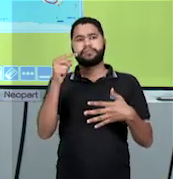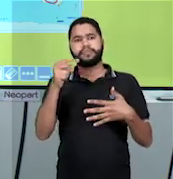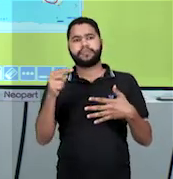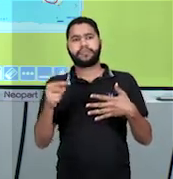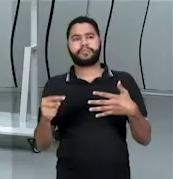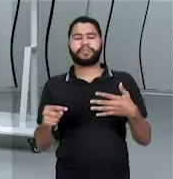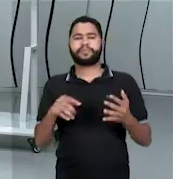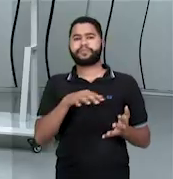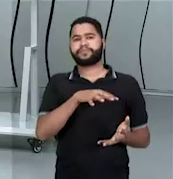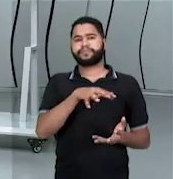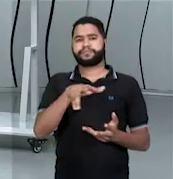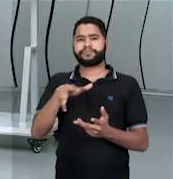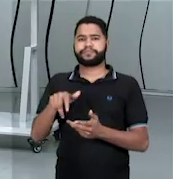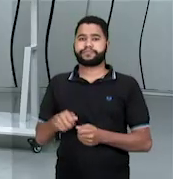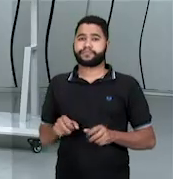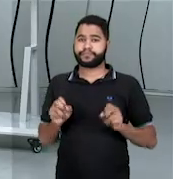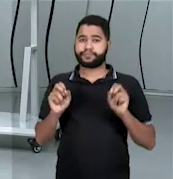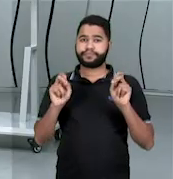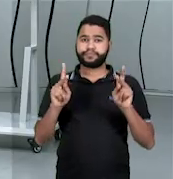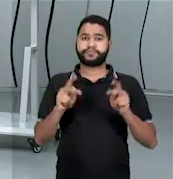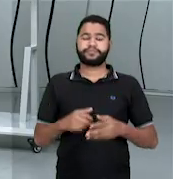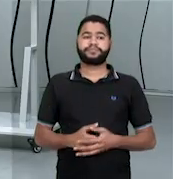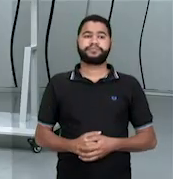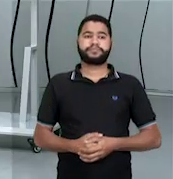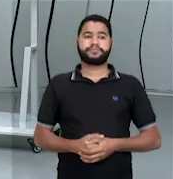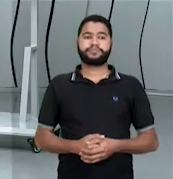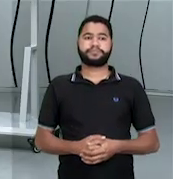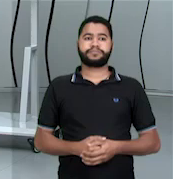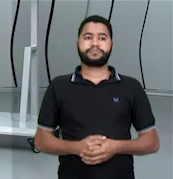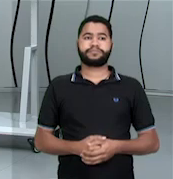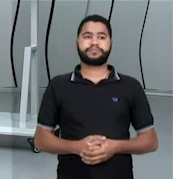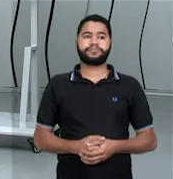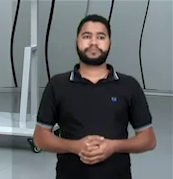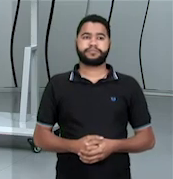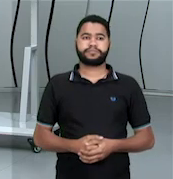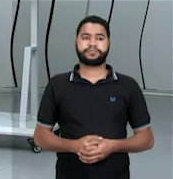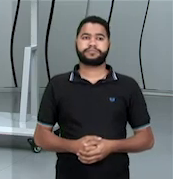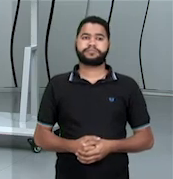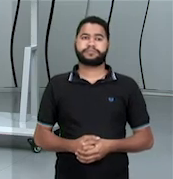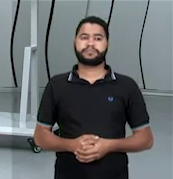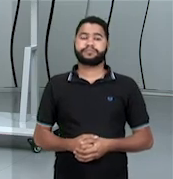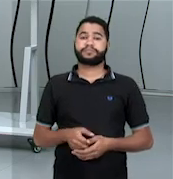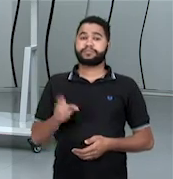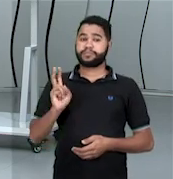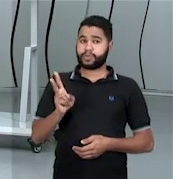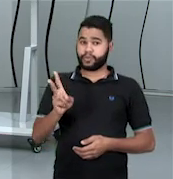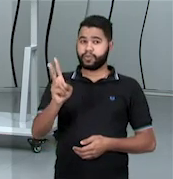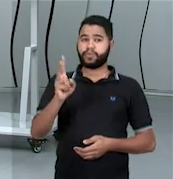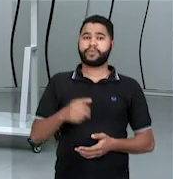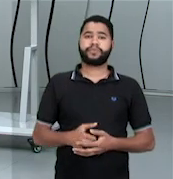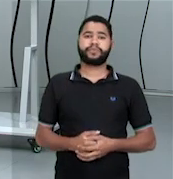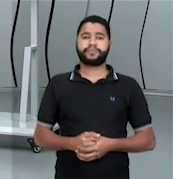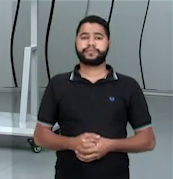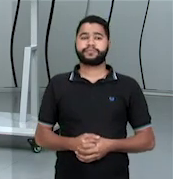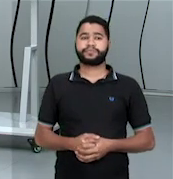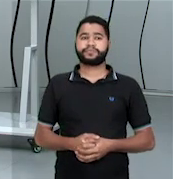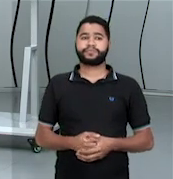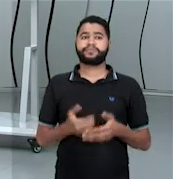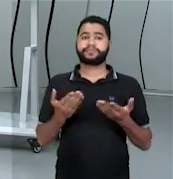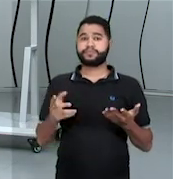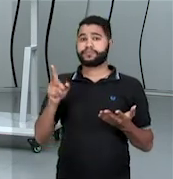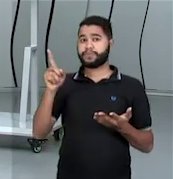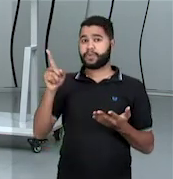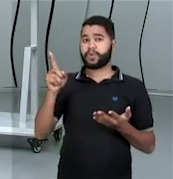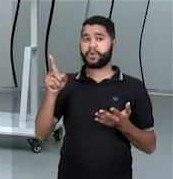do planeta, ok? Então, vamos lá. Continuando, né? Então, olha lá, olha